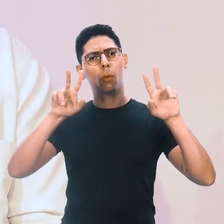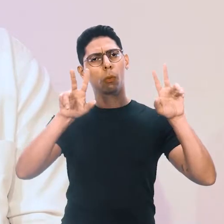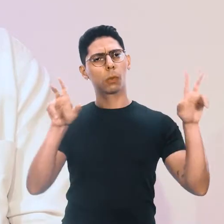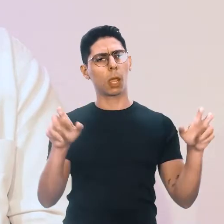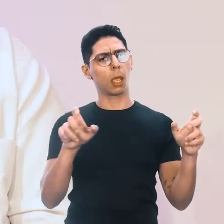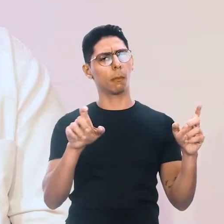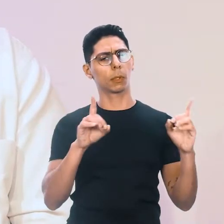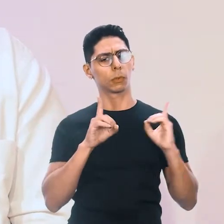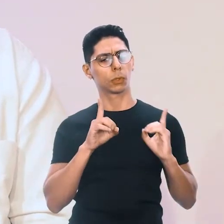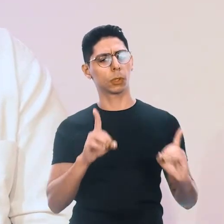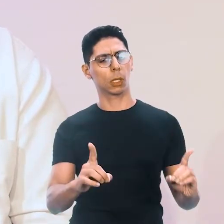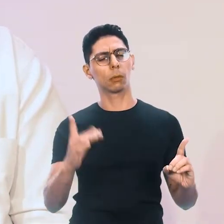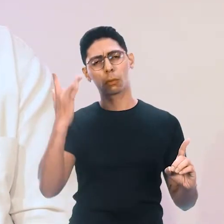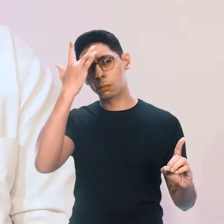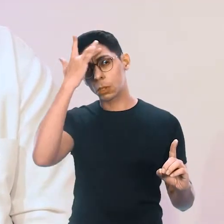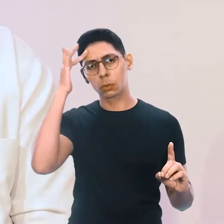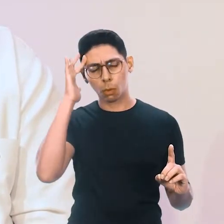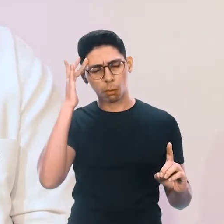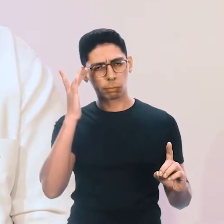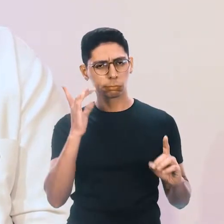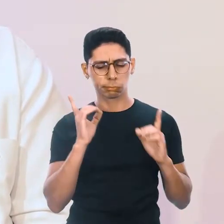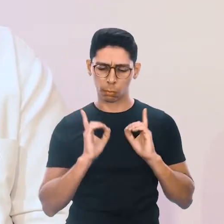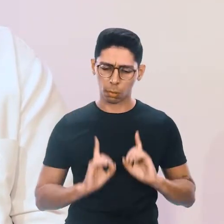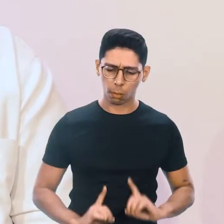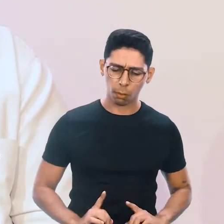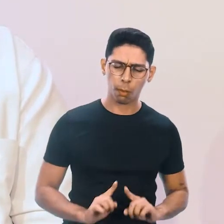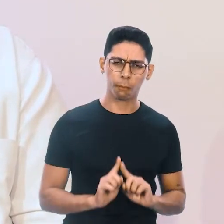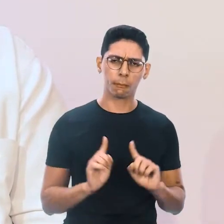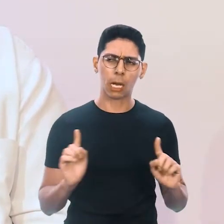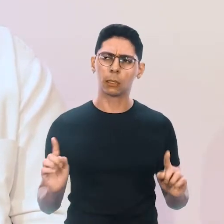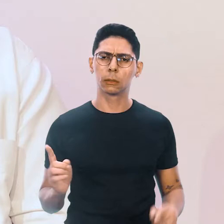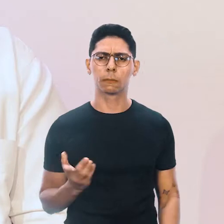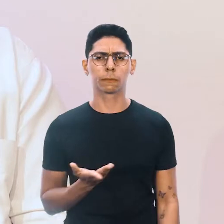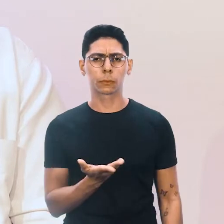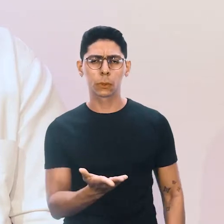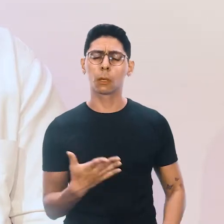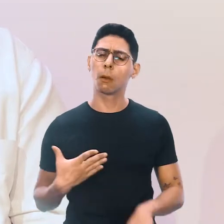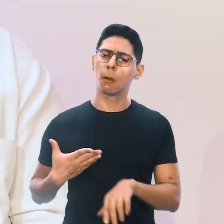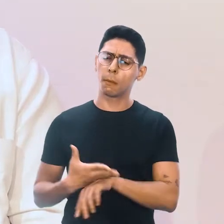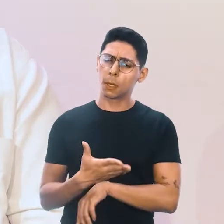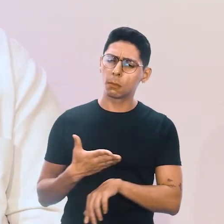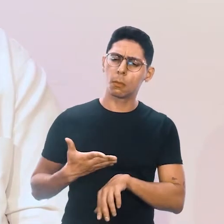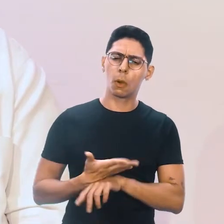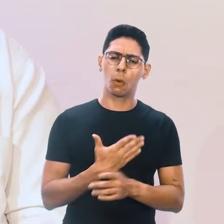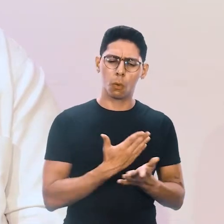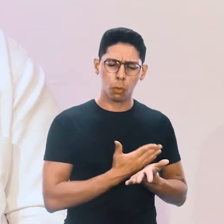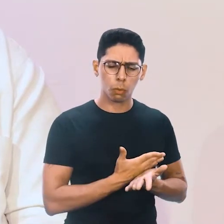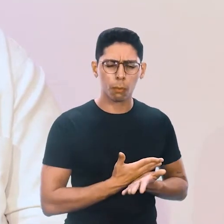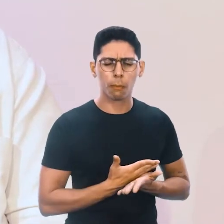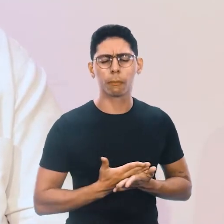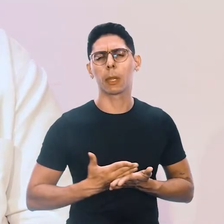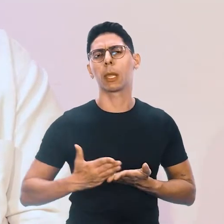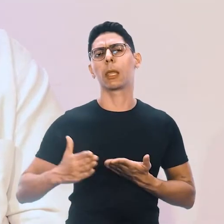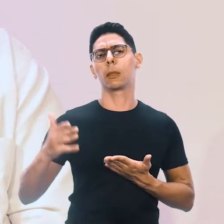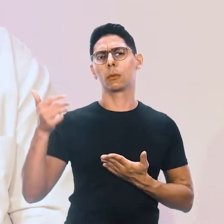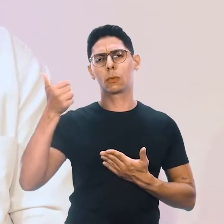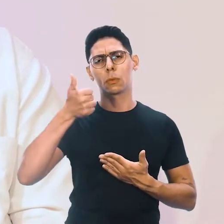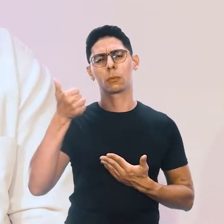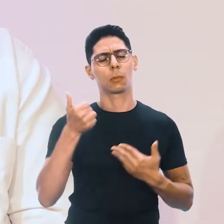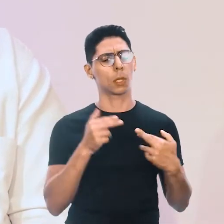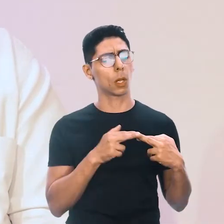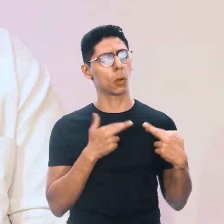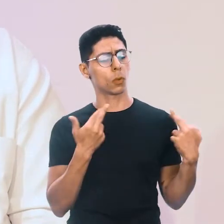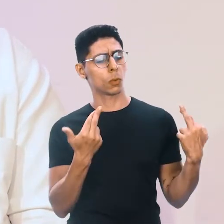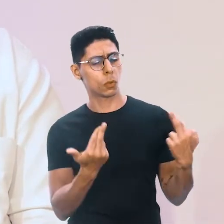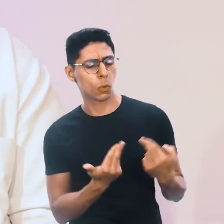com deficiência. E você que participou lá dessas primeiras reuniões,